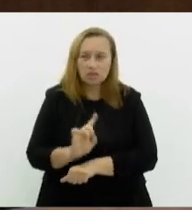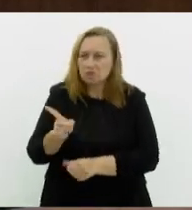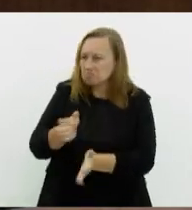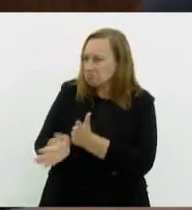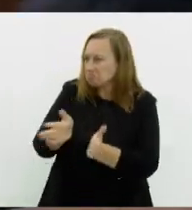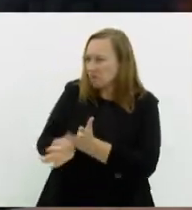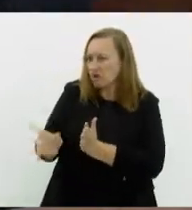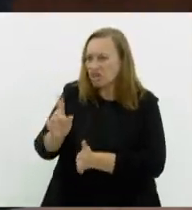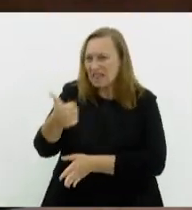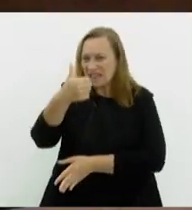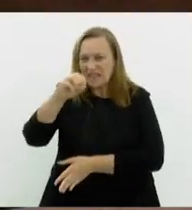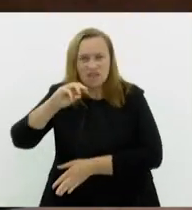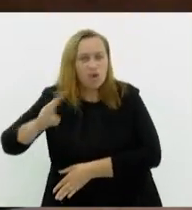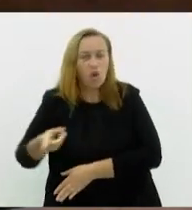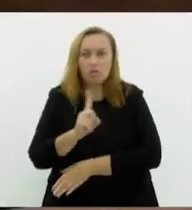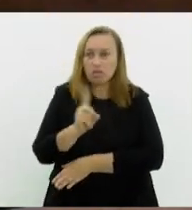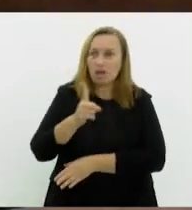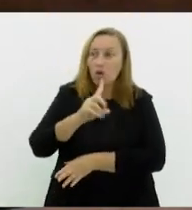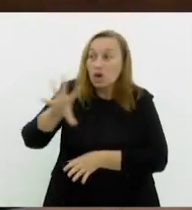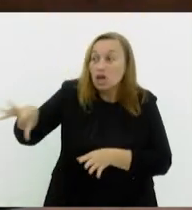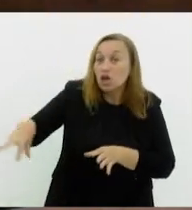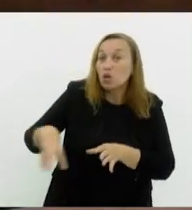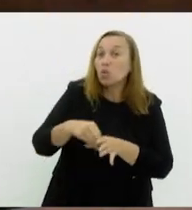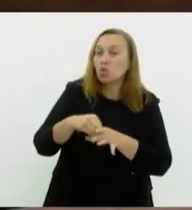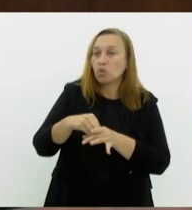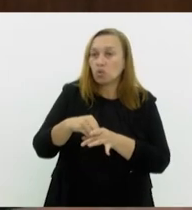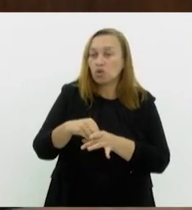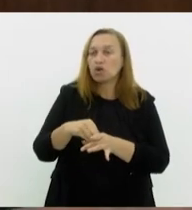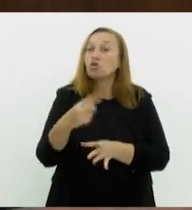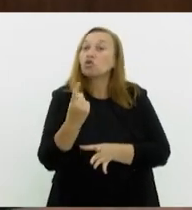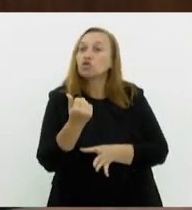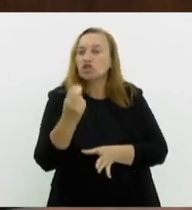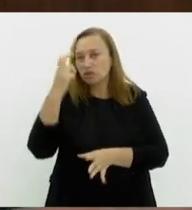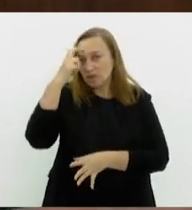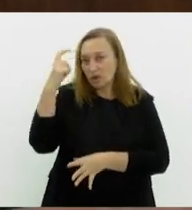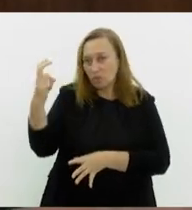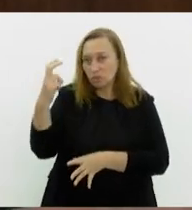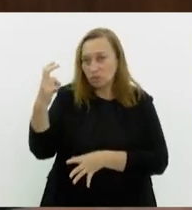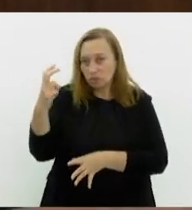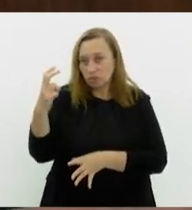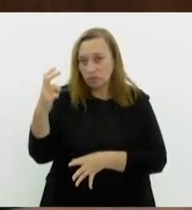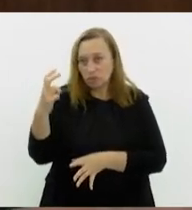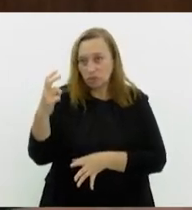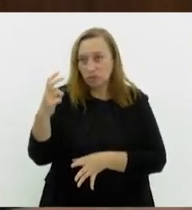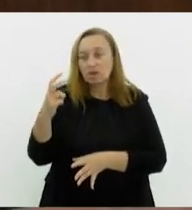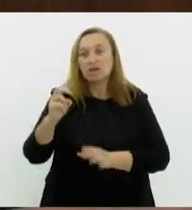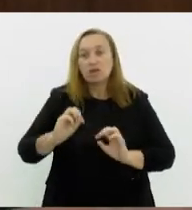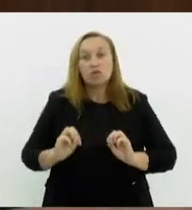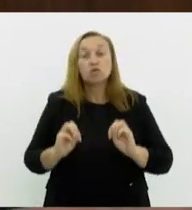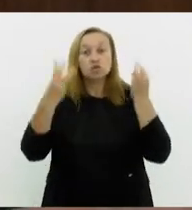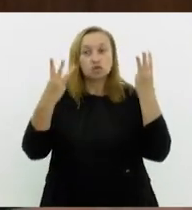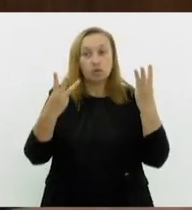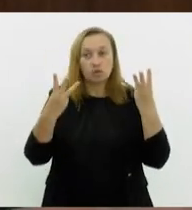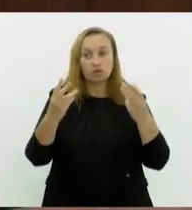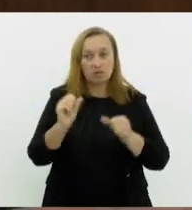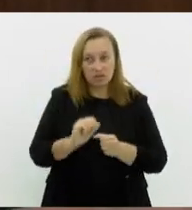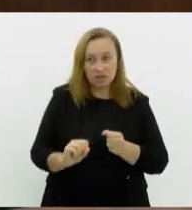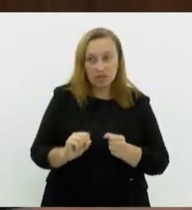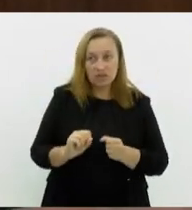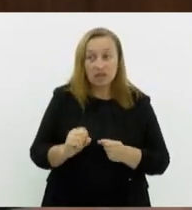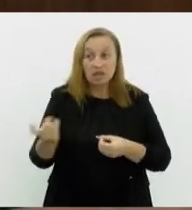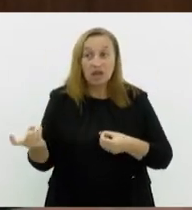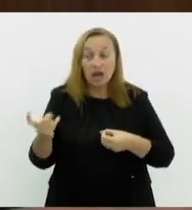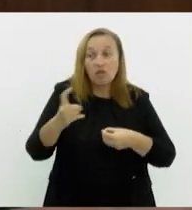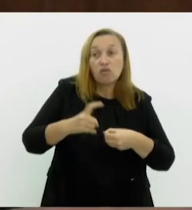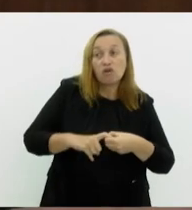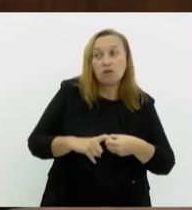gastaram 10 milhões. Colocou-se um dinheiro da cultura para que fosse feito um evento que é estimativa de retorno.